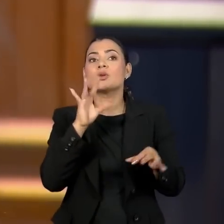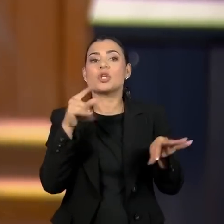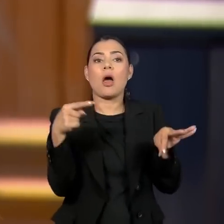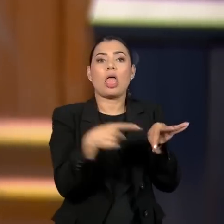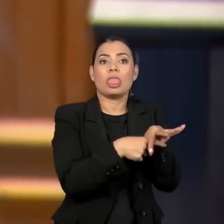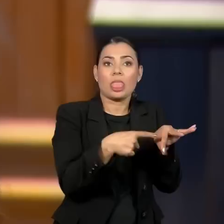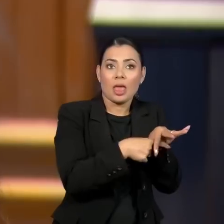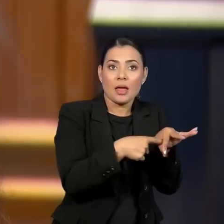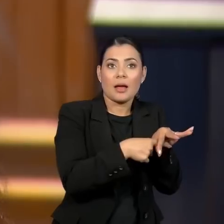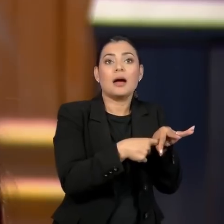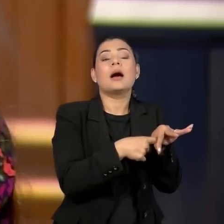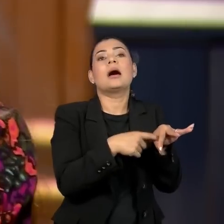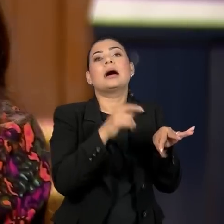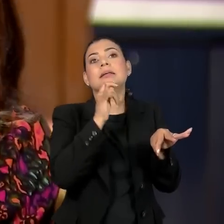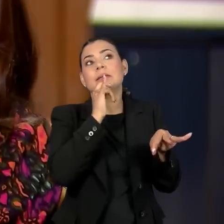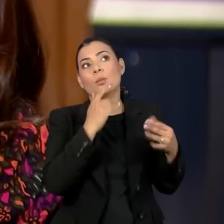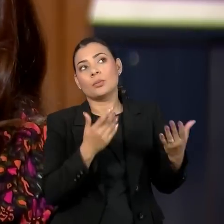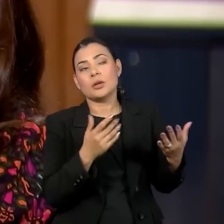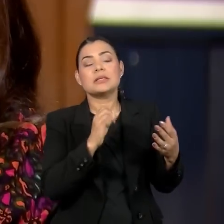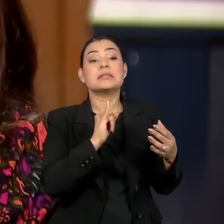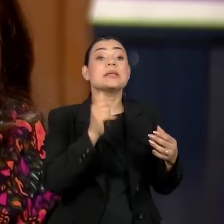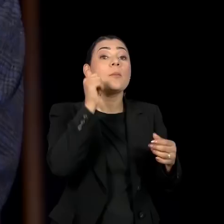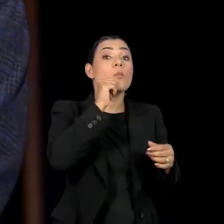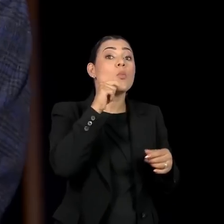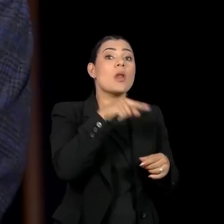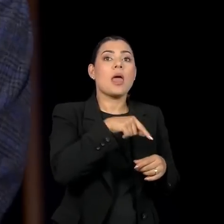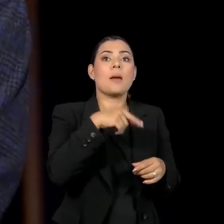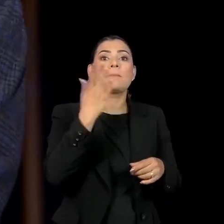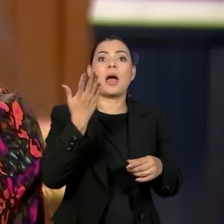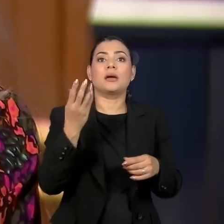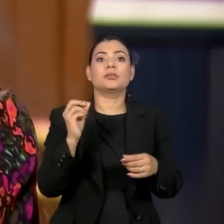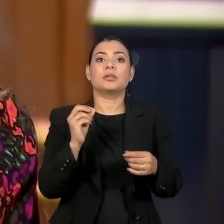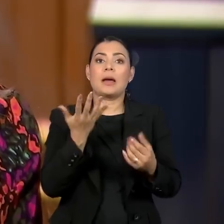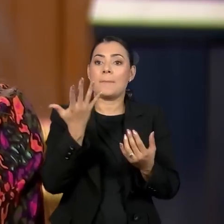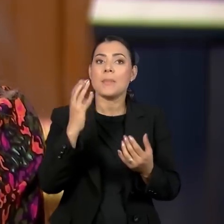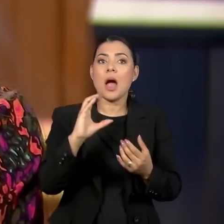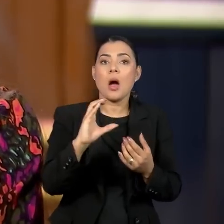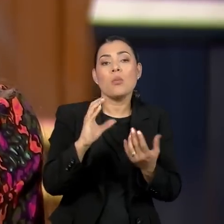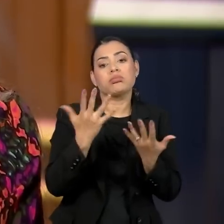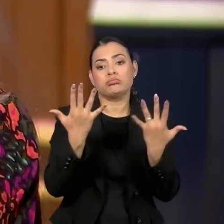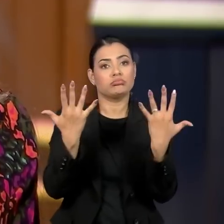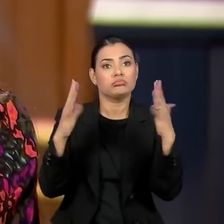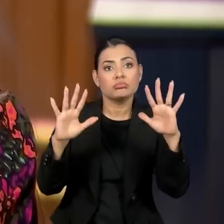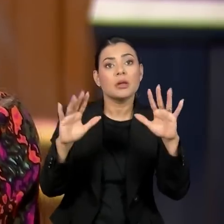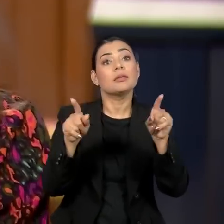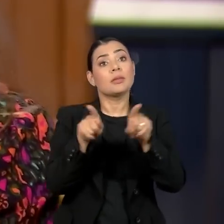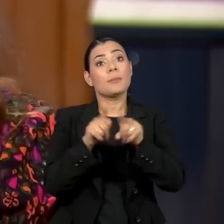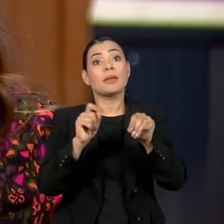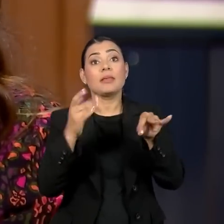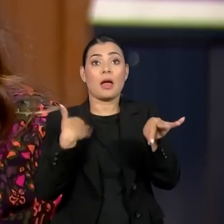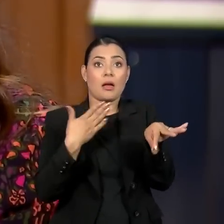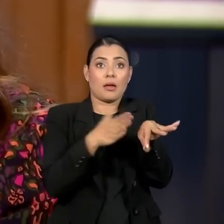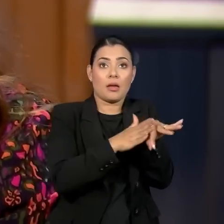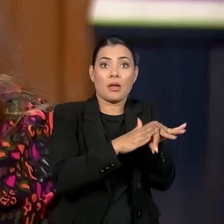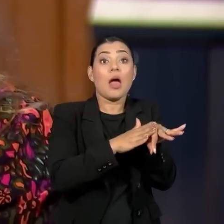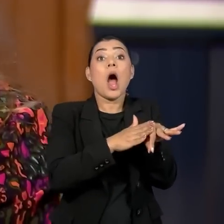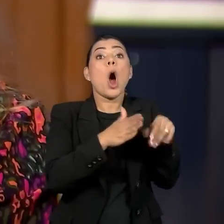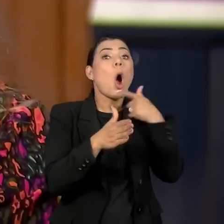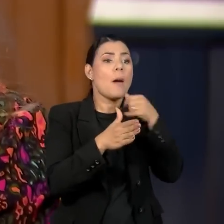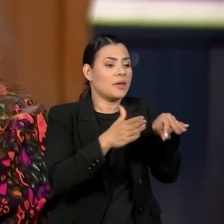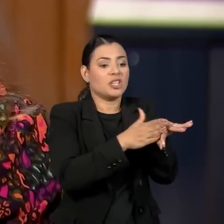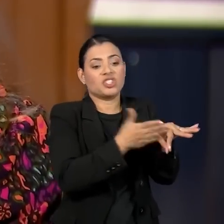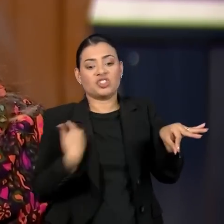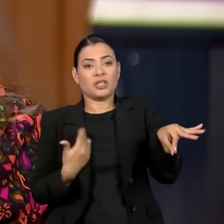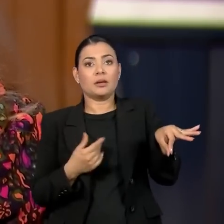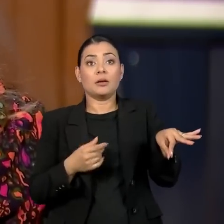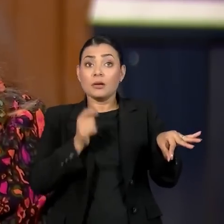pênis acontece. Então, se a mulher Tipo coloca a o quê? mão, por exemplo, Fala. se a mulher coloca a mão, tem homem que tira a mão da mulher, se ela vai